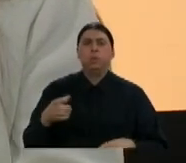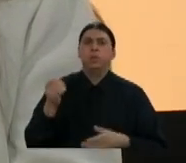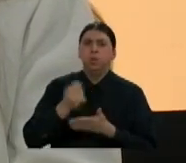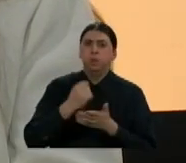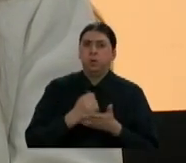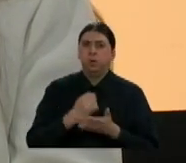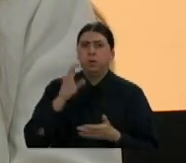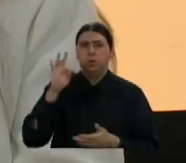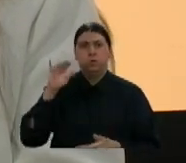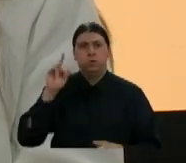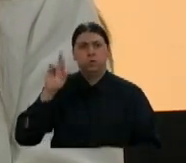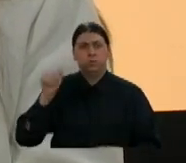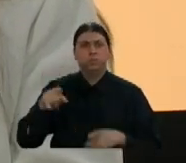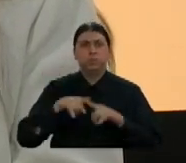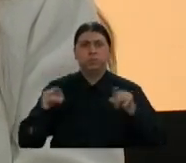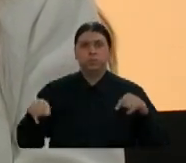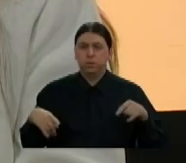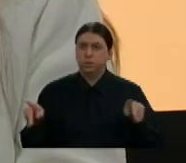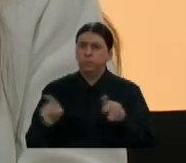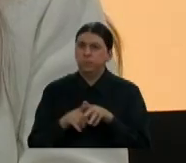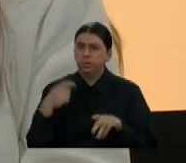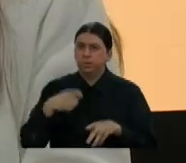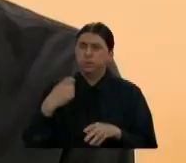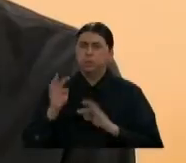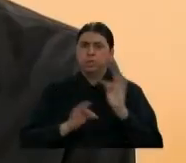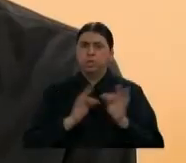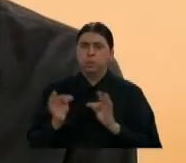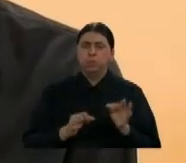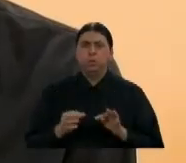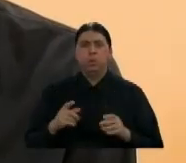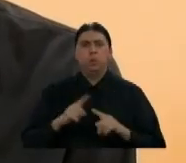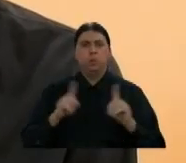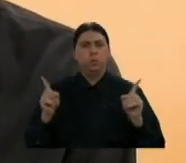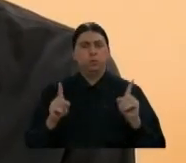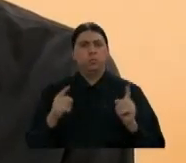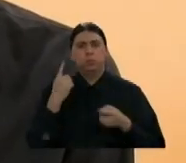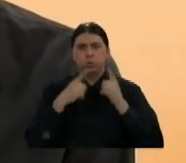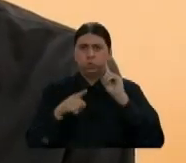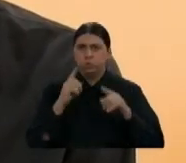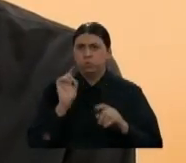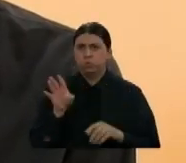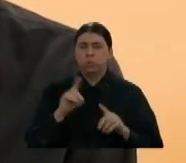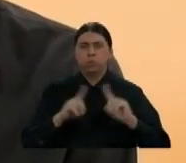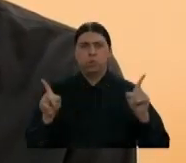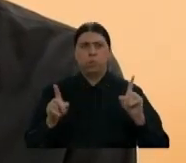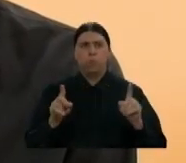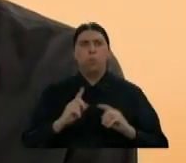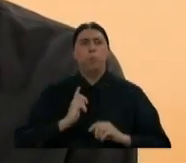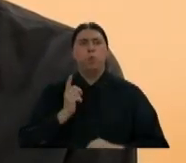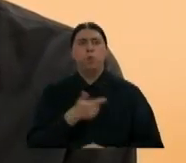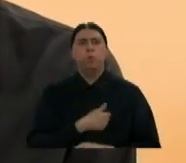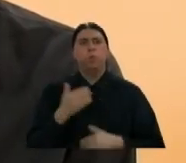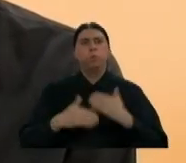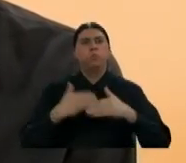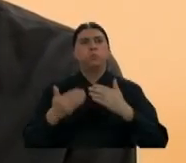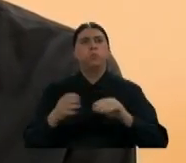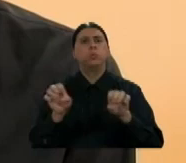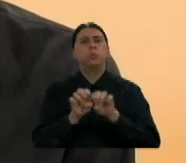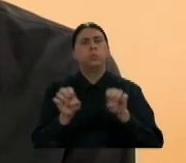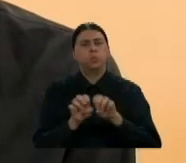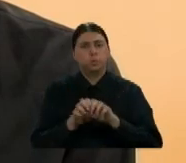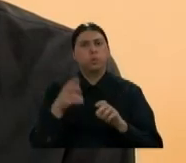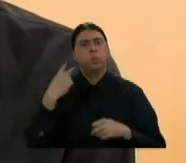vazão ao trabalho e nós ainda terminar alguém tem exatamente e nós aprimorando essa estrutura vai